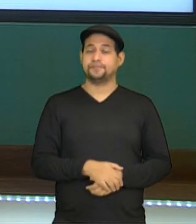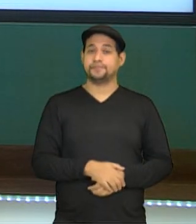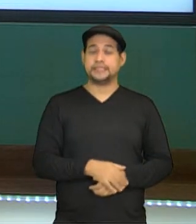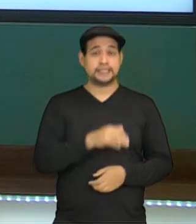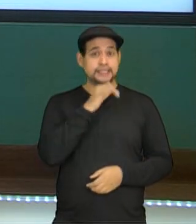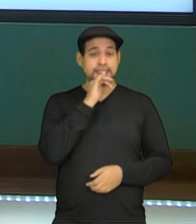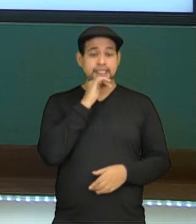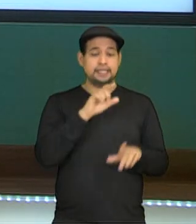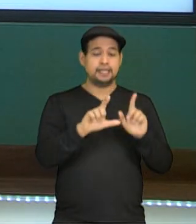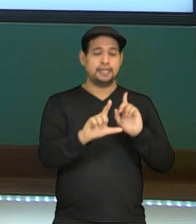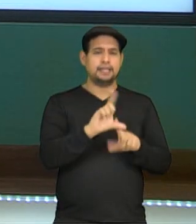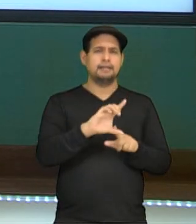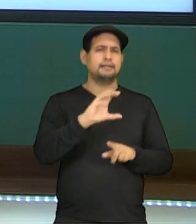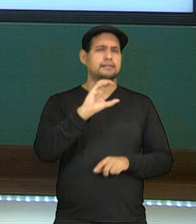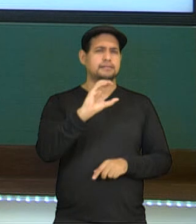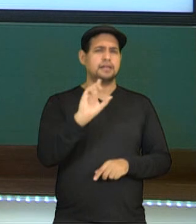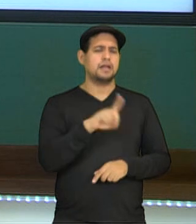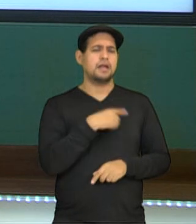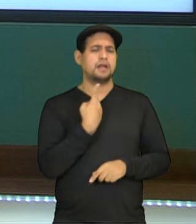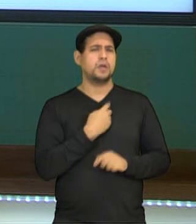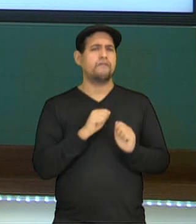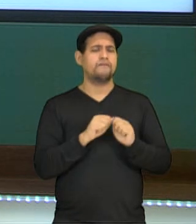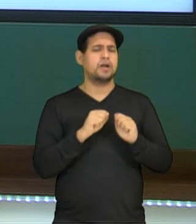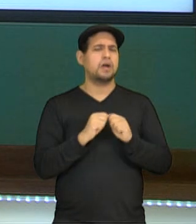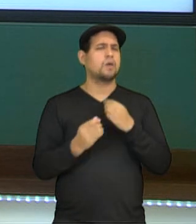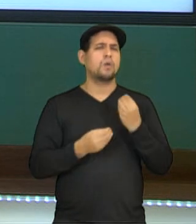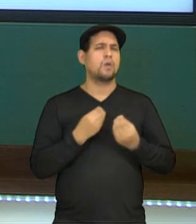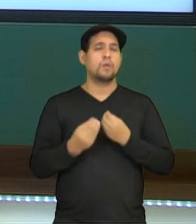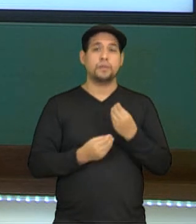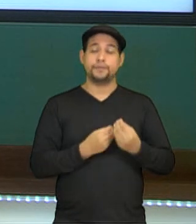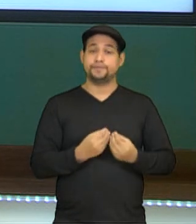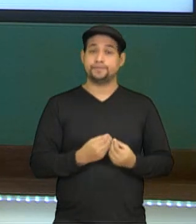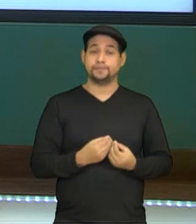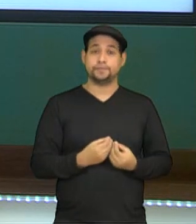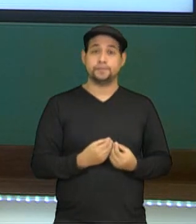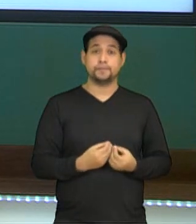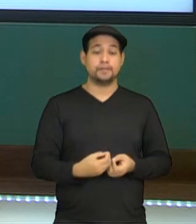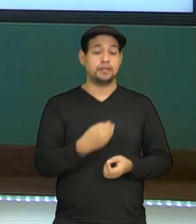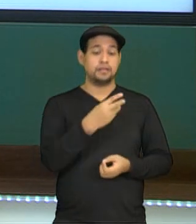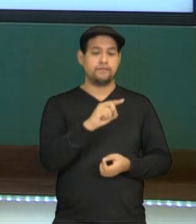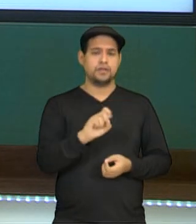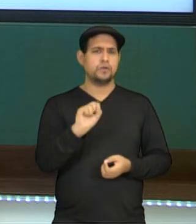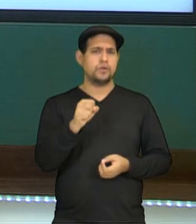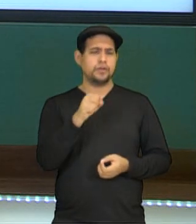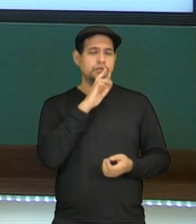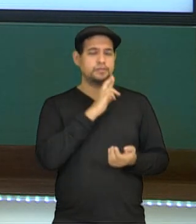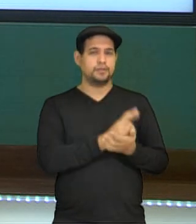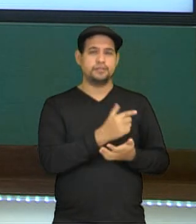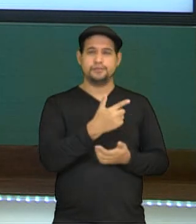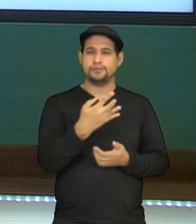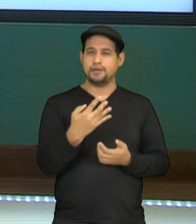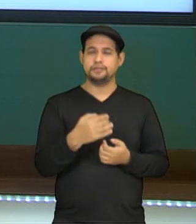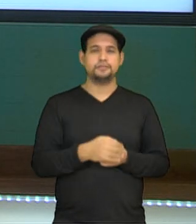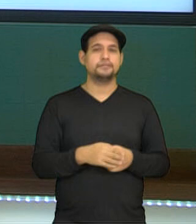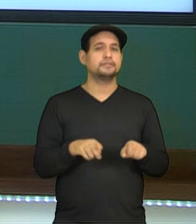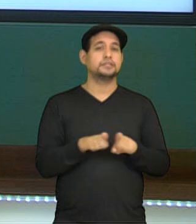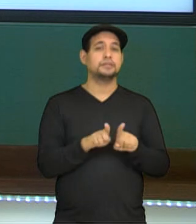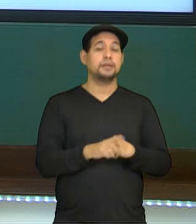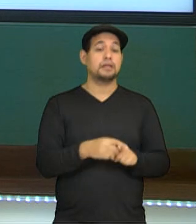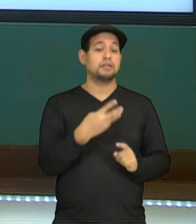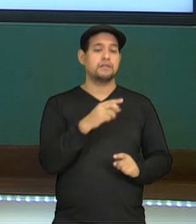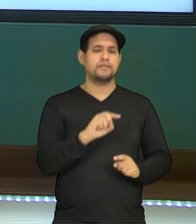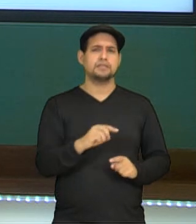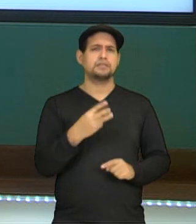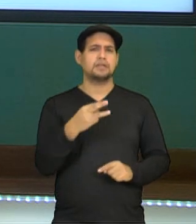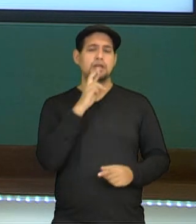aqui nessa letra C, né? A gente pode multiplicar lá, né? Ó, 3 vezes 8, que é 24, e 3 vezes